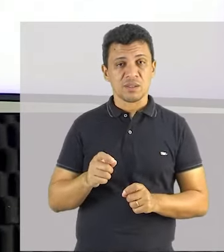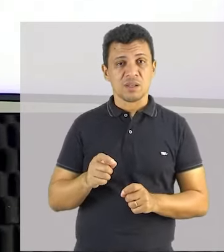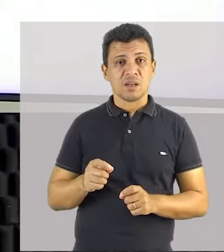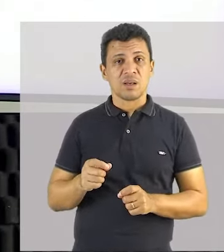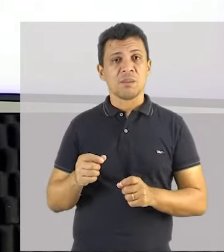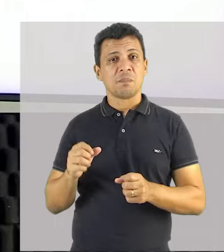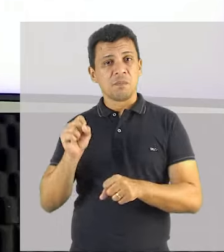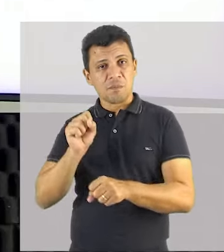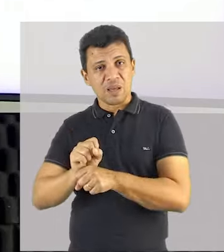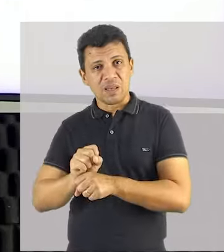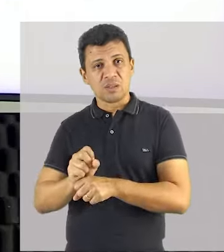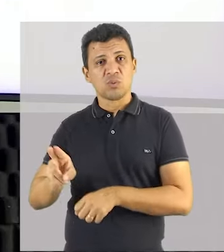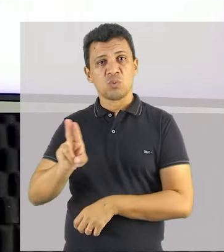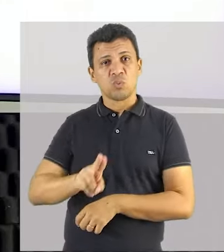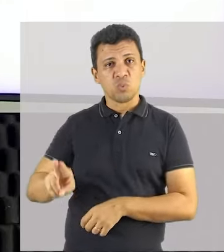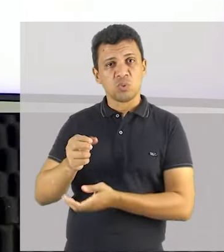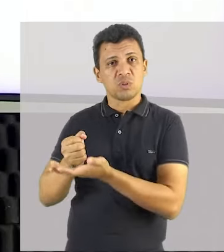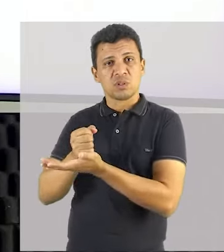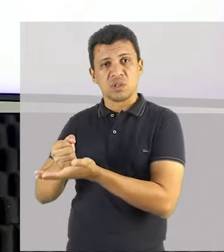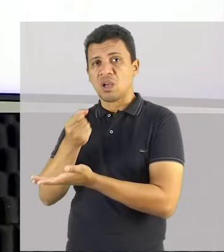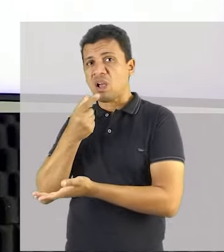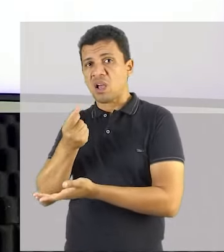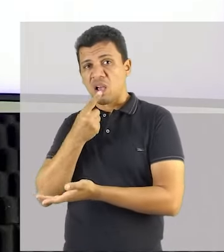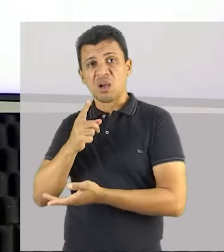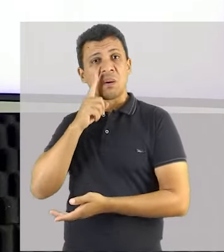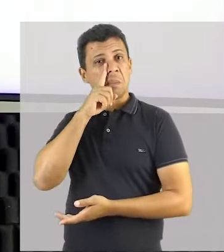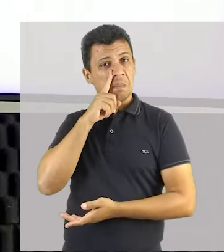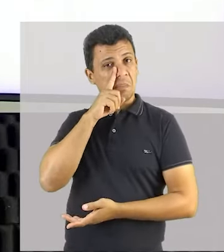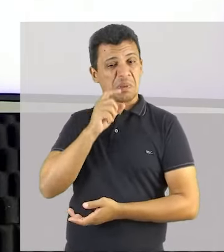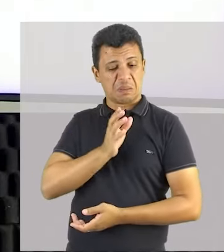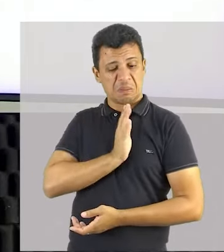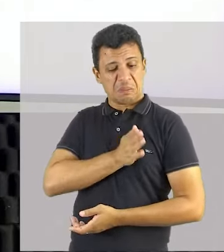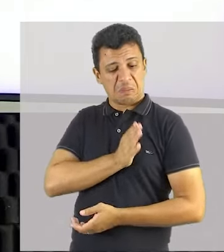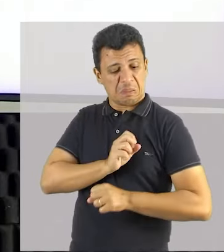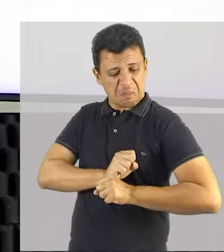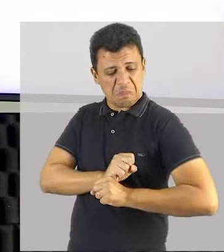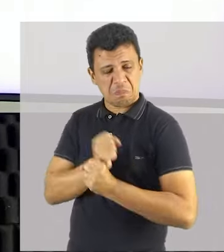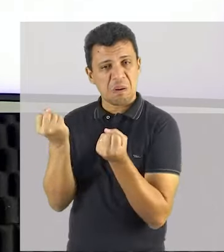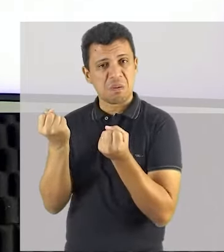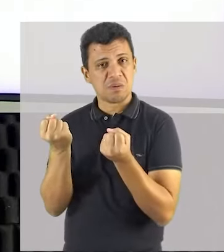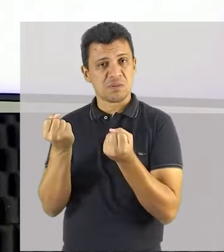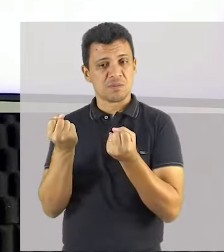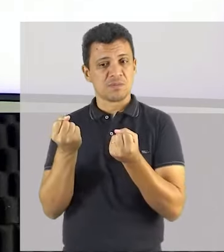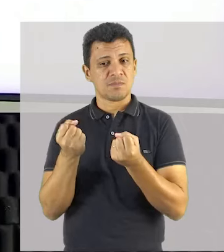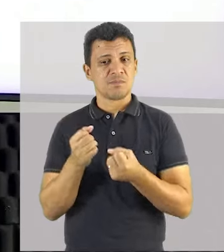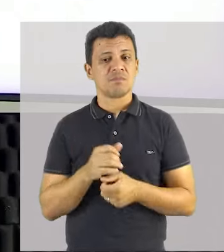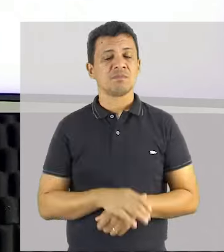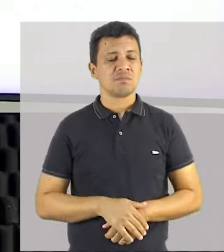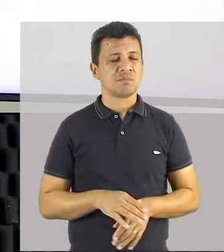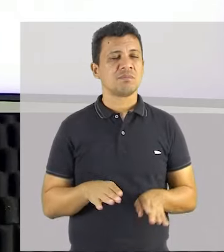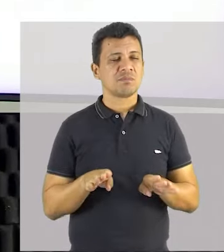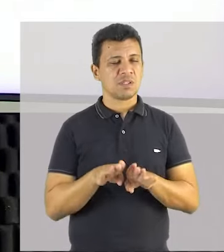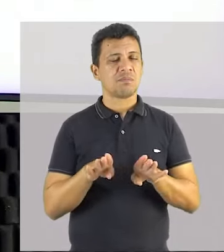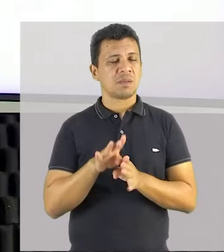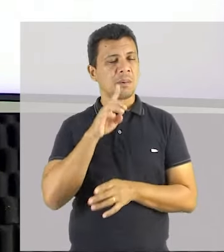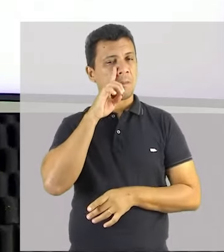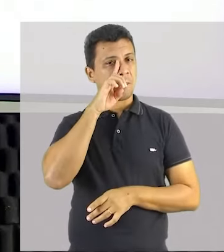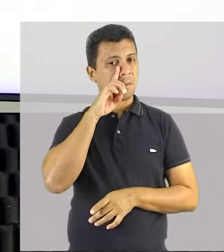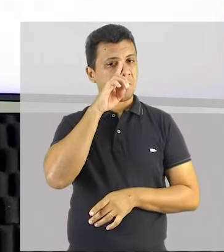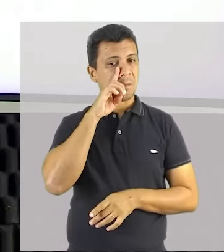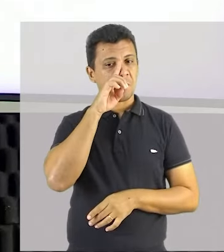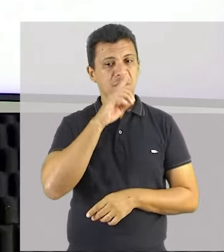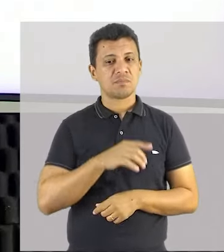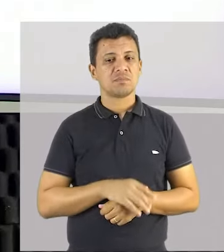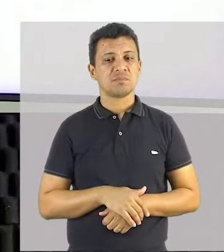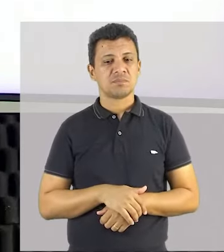de infarto e se essa se se exercita né com anabolizante também tem um aumento da área de infarto